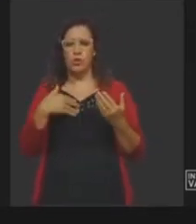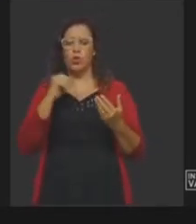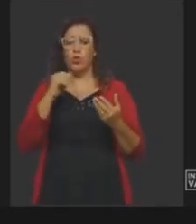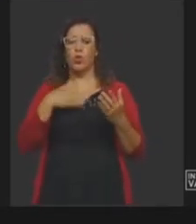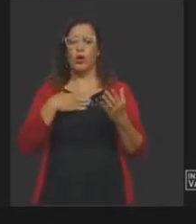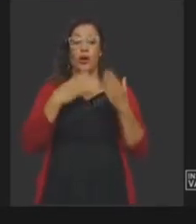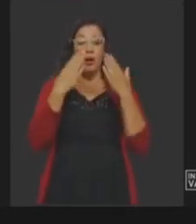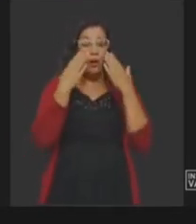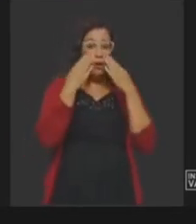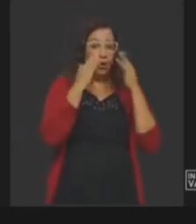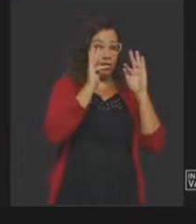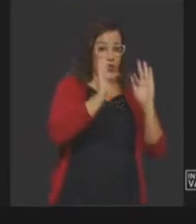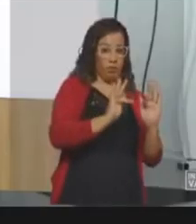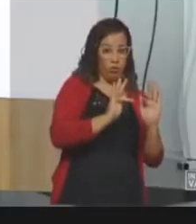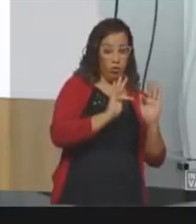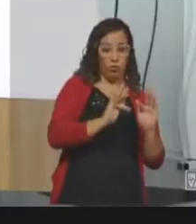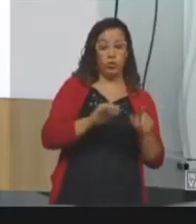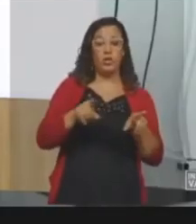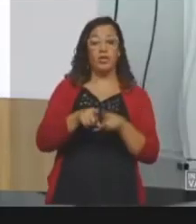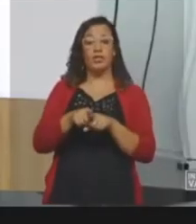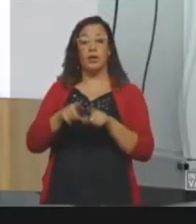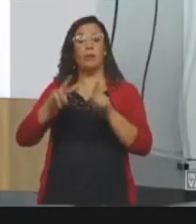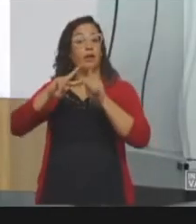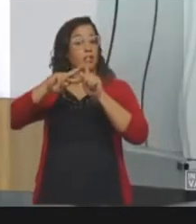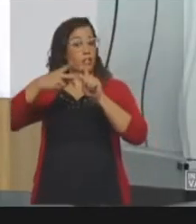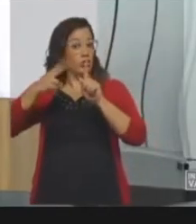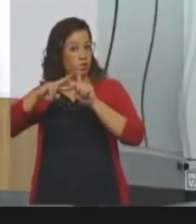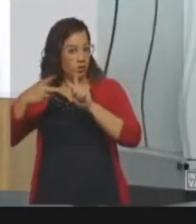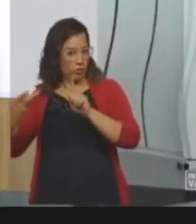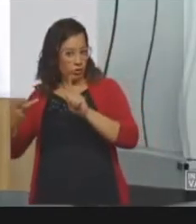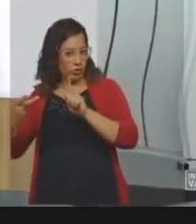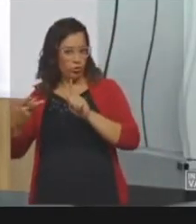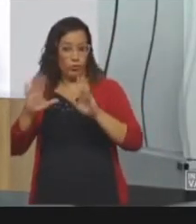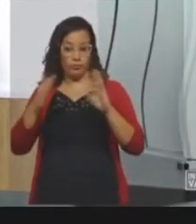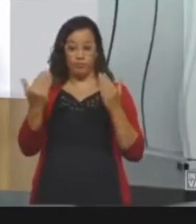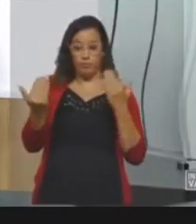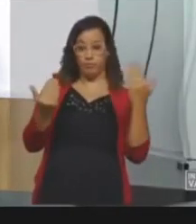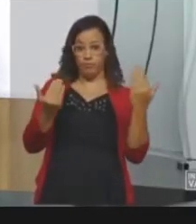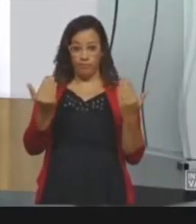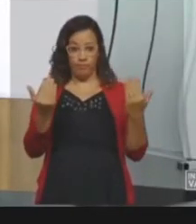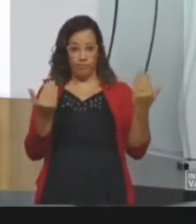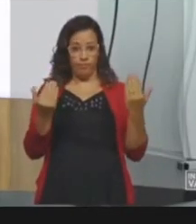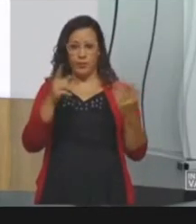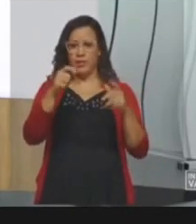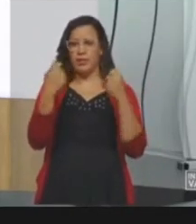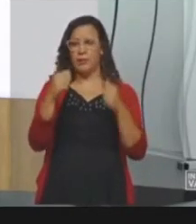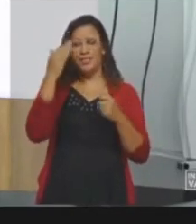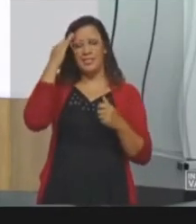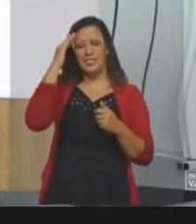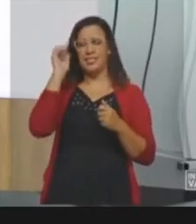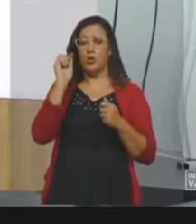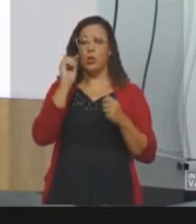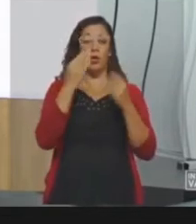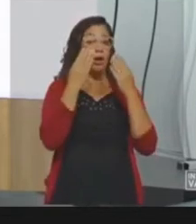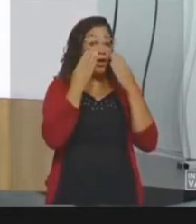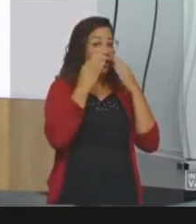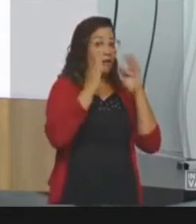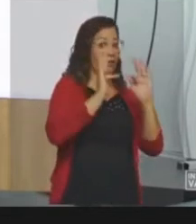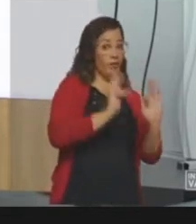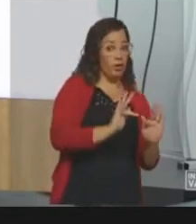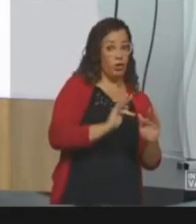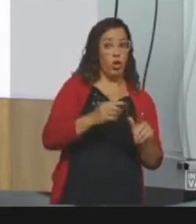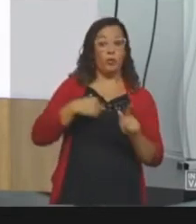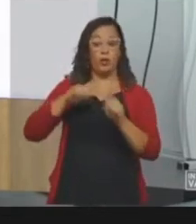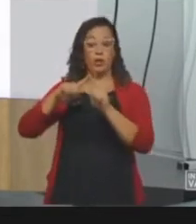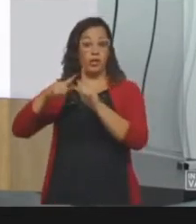e genótipo. E eu imagino que primeiro nós temos que entender o que é fenótipo e genótipo